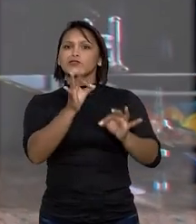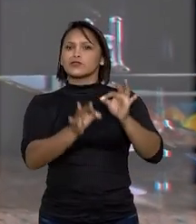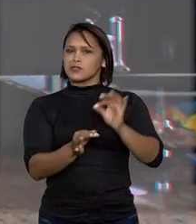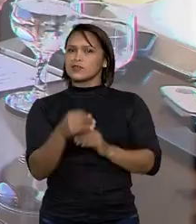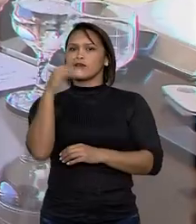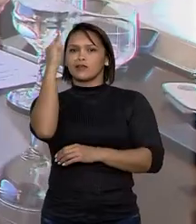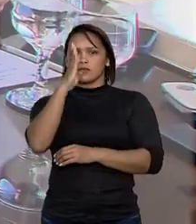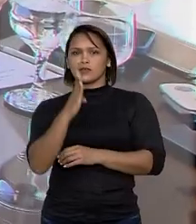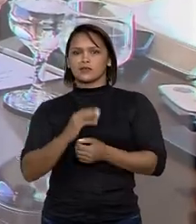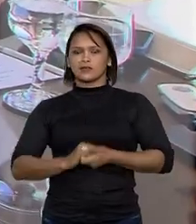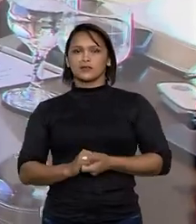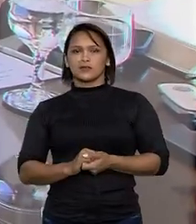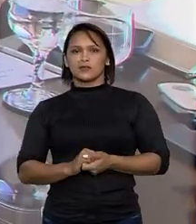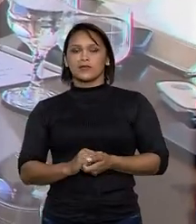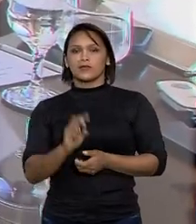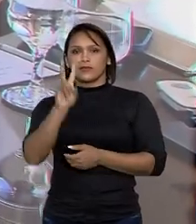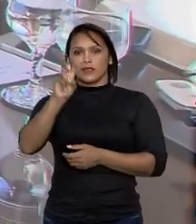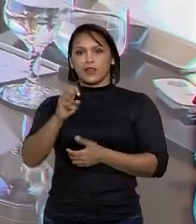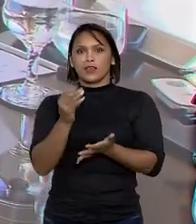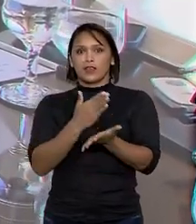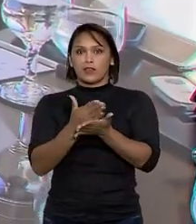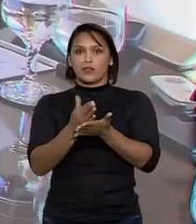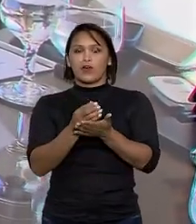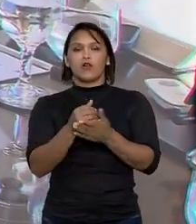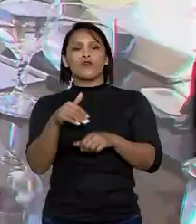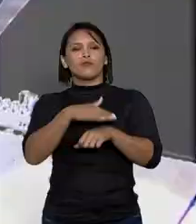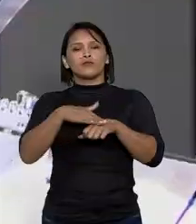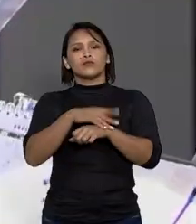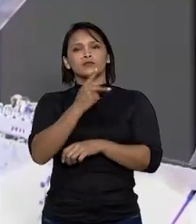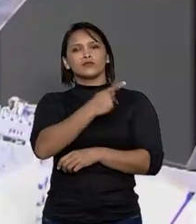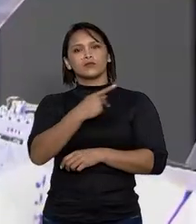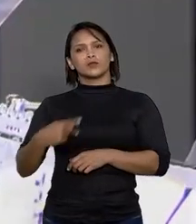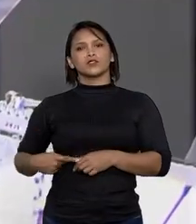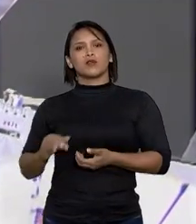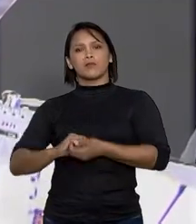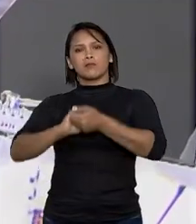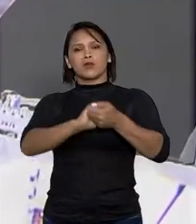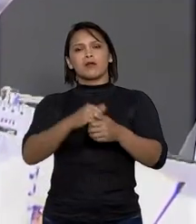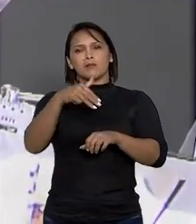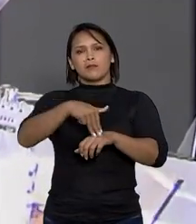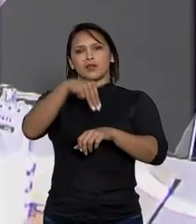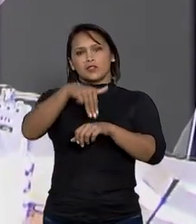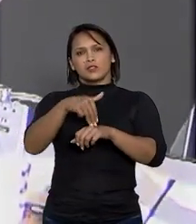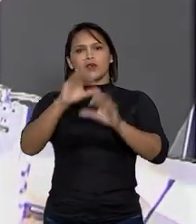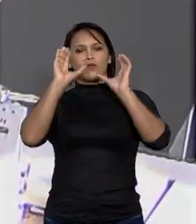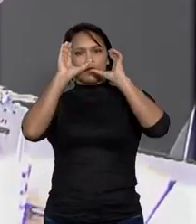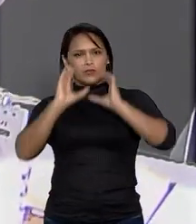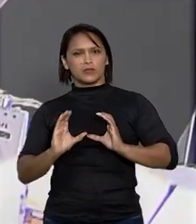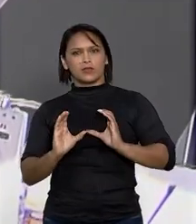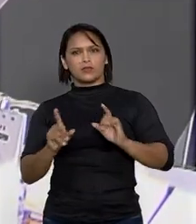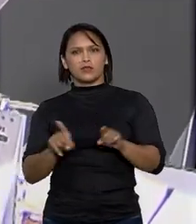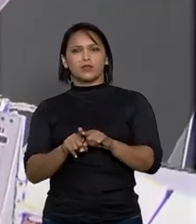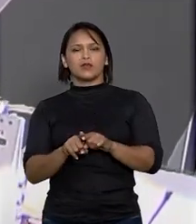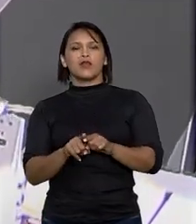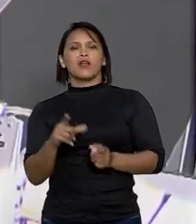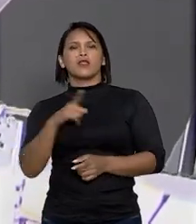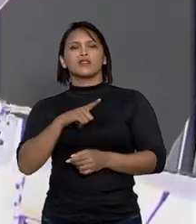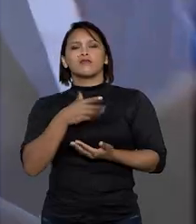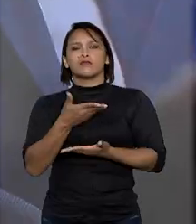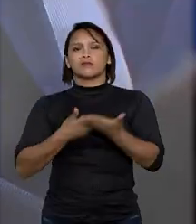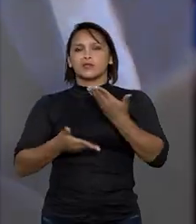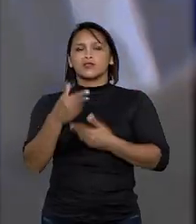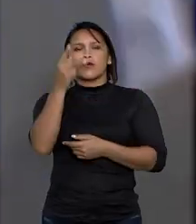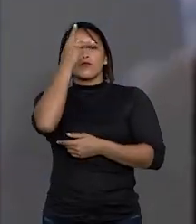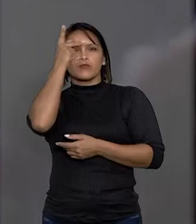judiciário brasileiro a quinta edição do projeto fale com o presidente de mãos dadas magistratura e cidadania contou com a